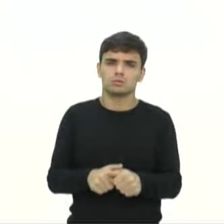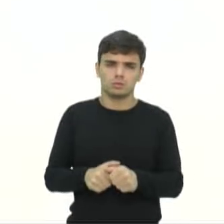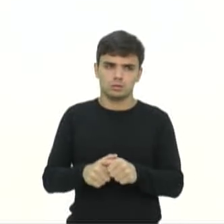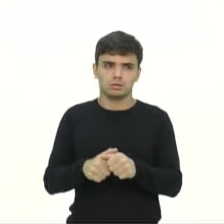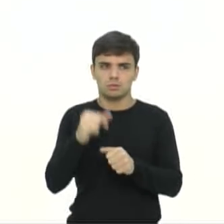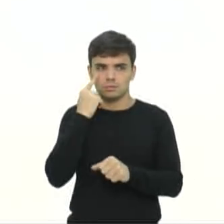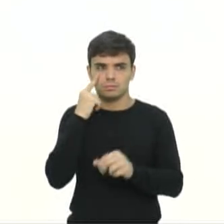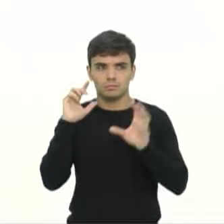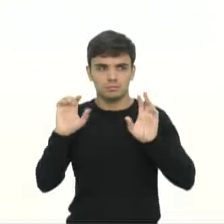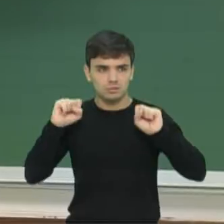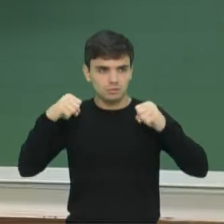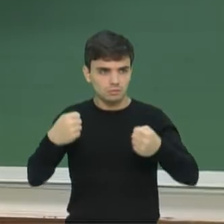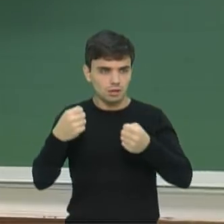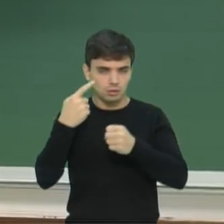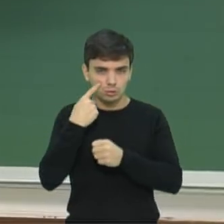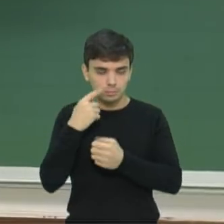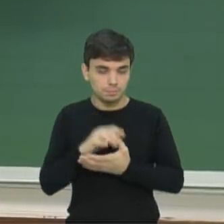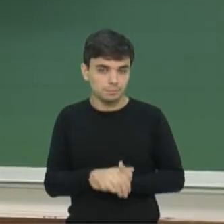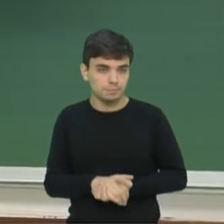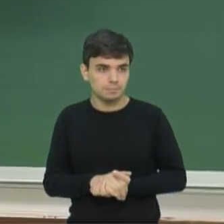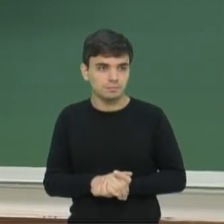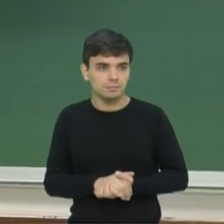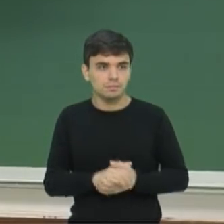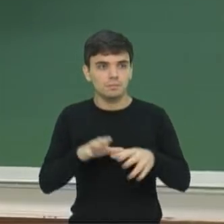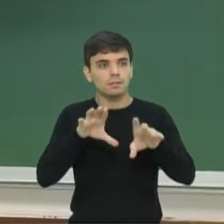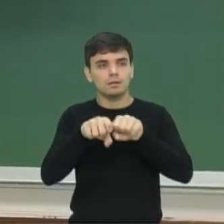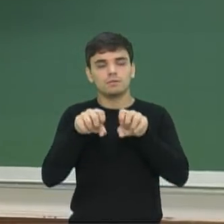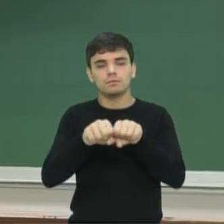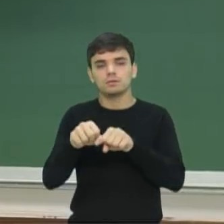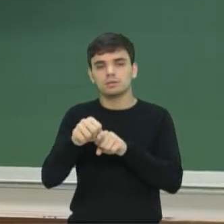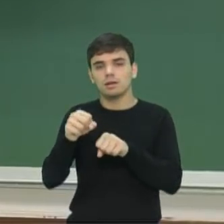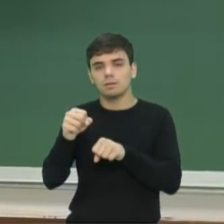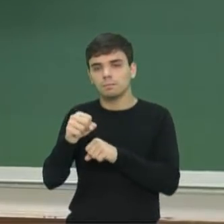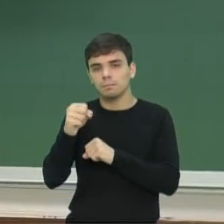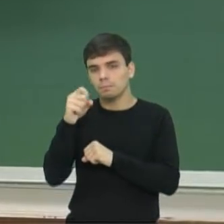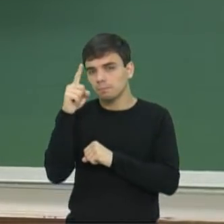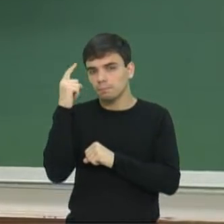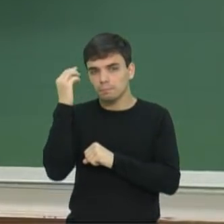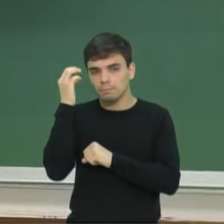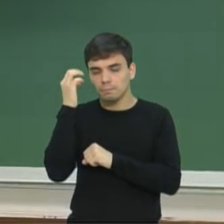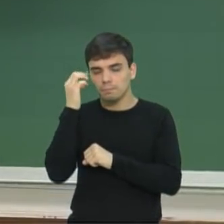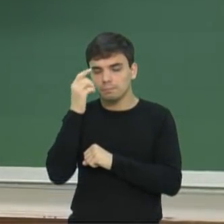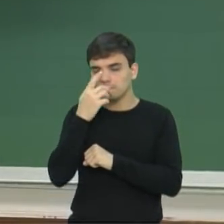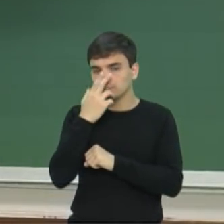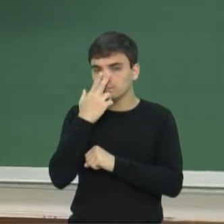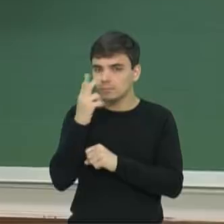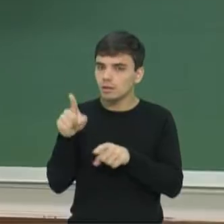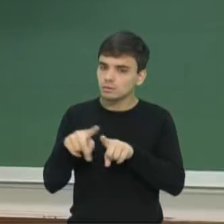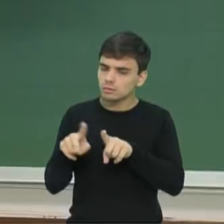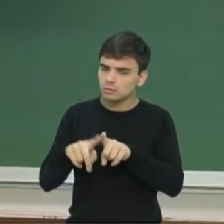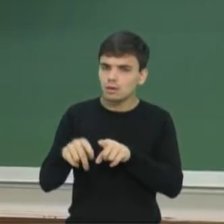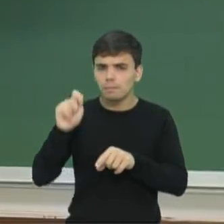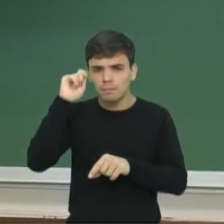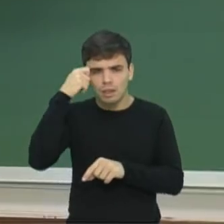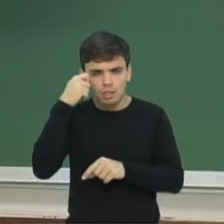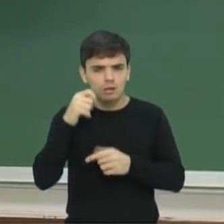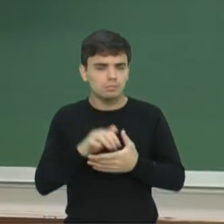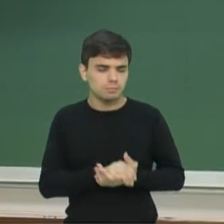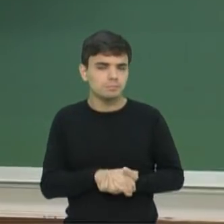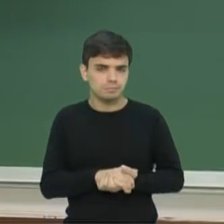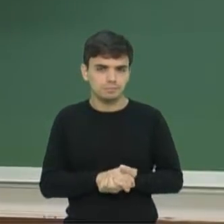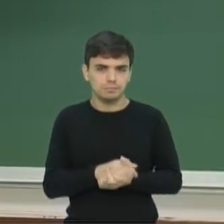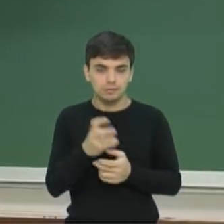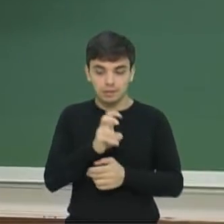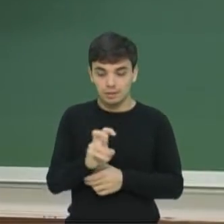graduados, então até o quinto Dan, que são as faixas pretas. Então, dentro da faixa preta nós temos até o quinto Dan. Saindo do quinto Dan, que